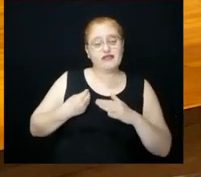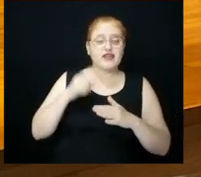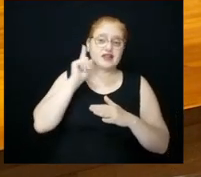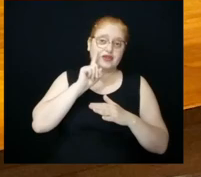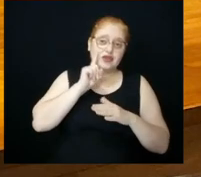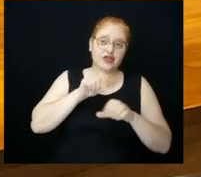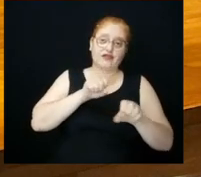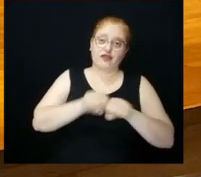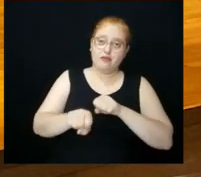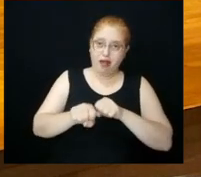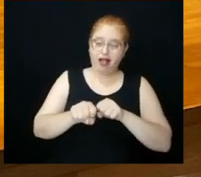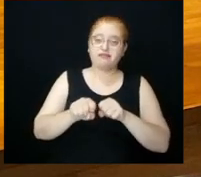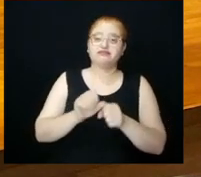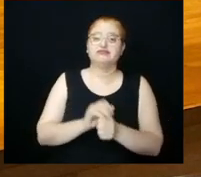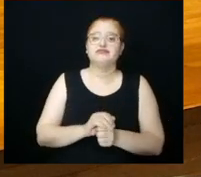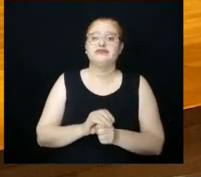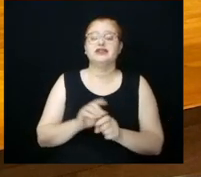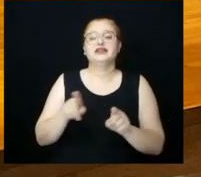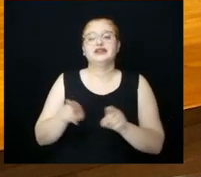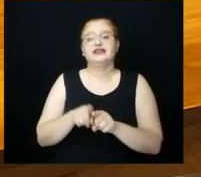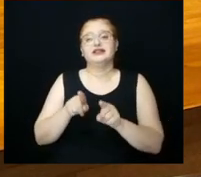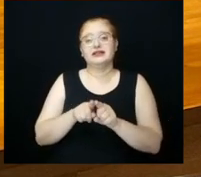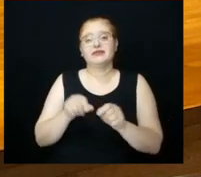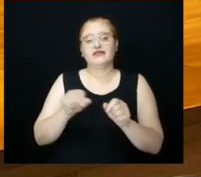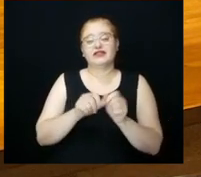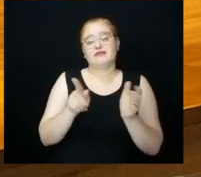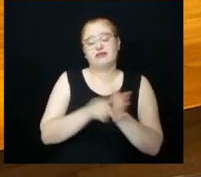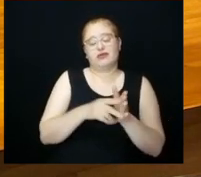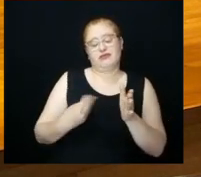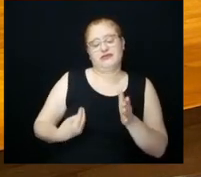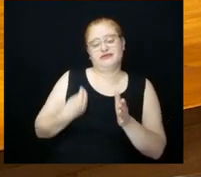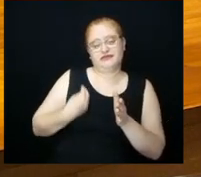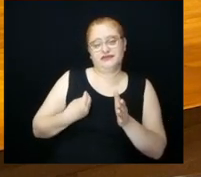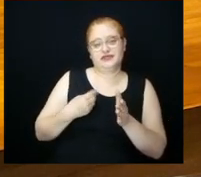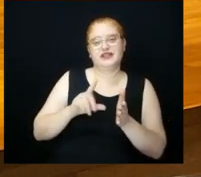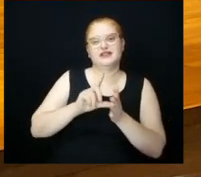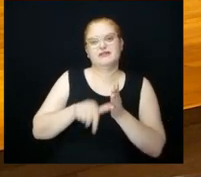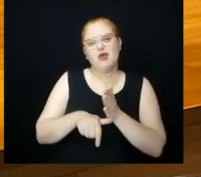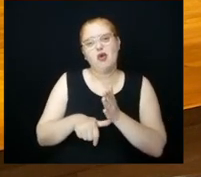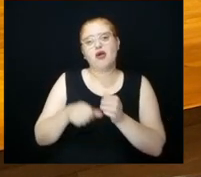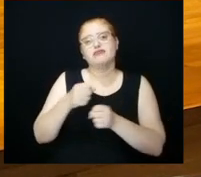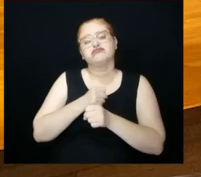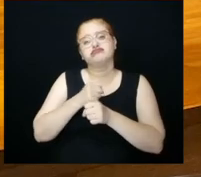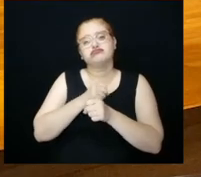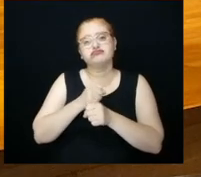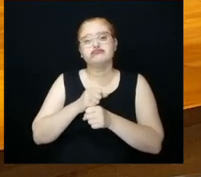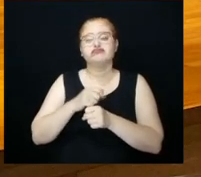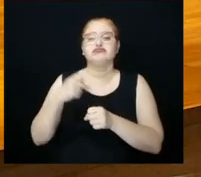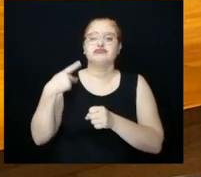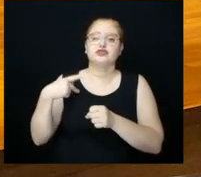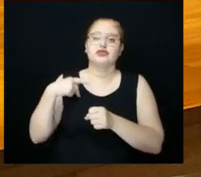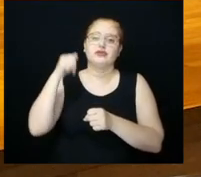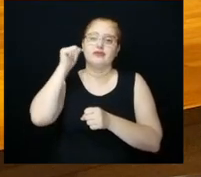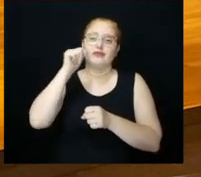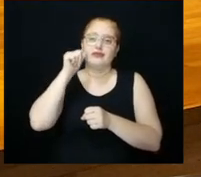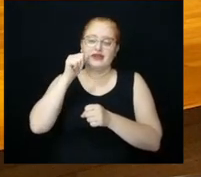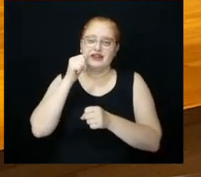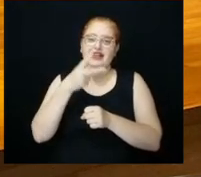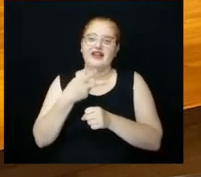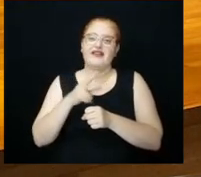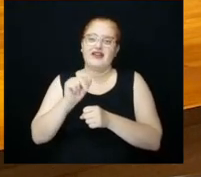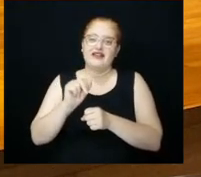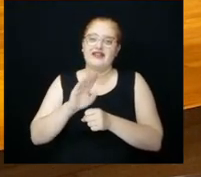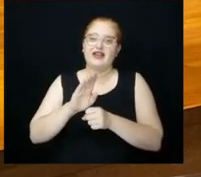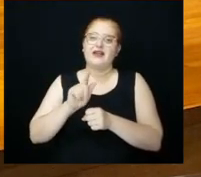formar e fazendo as suas vidas, né? Mais tarde, a Ifemelu vai se tornar uma grande blogueira, ela vai se